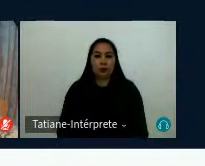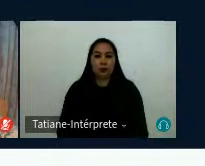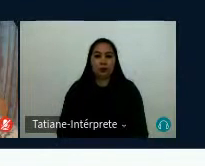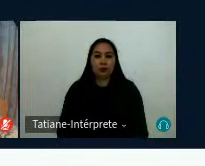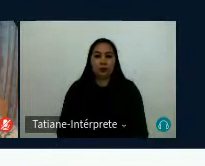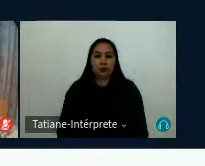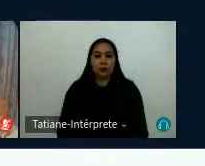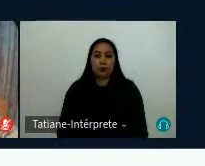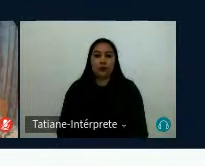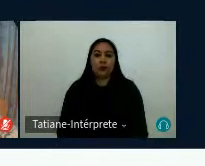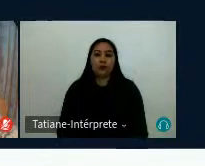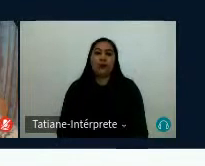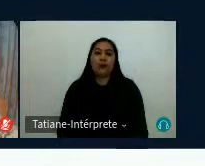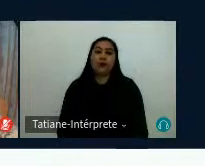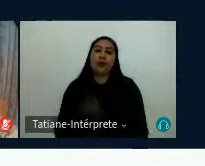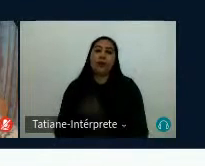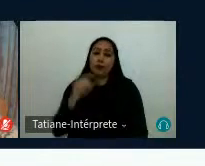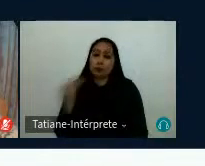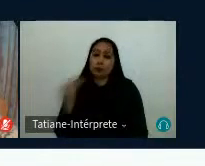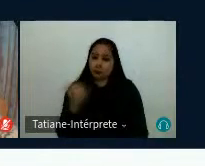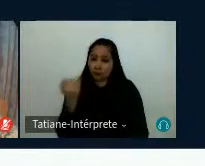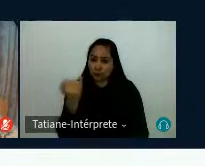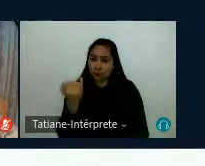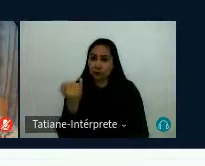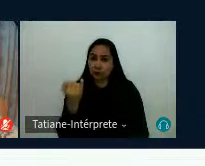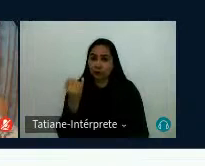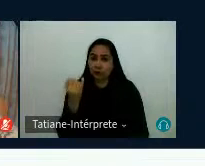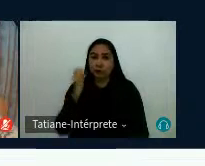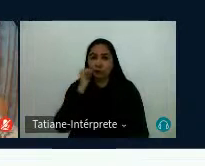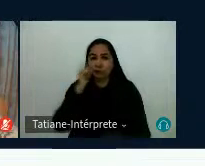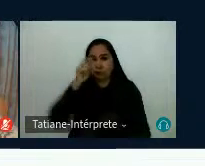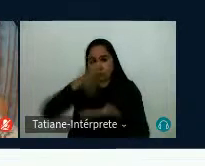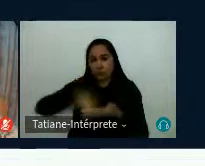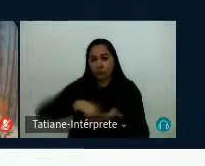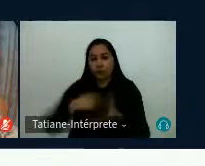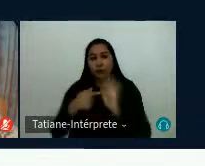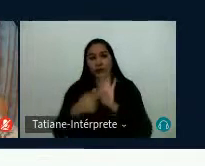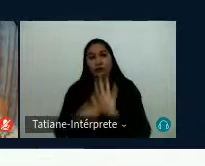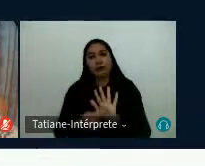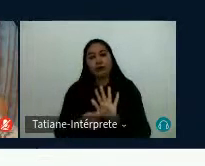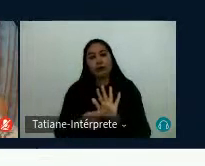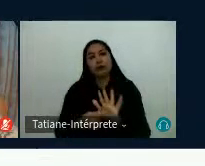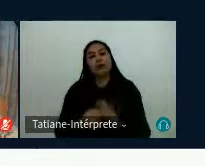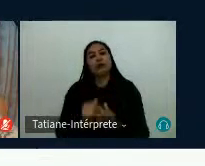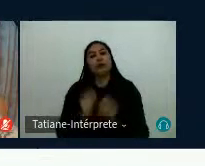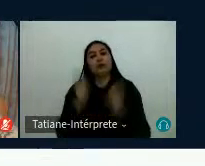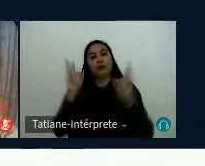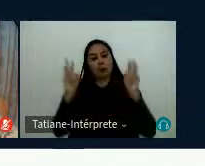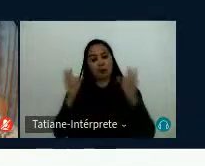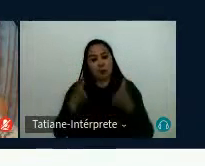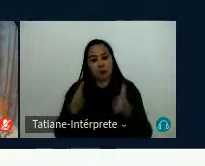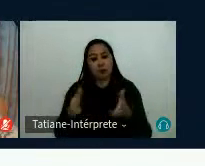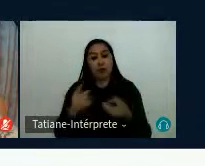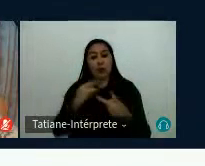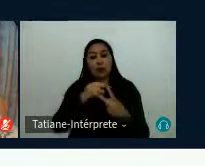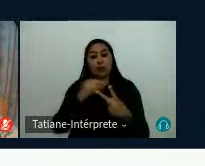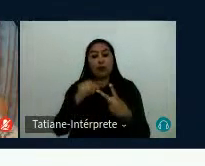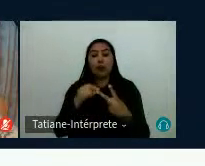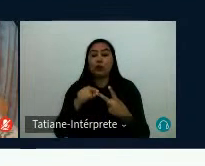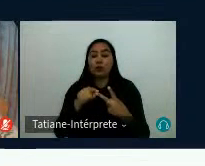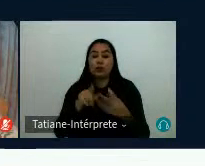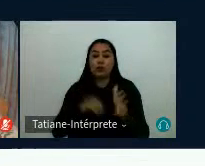Então, é importante, né, que ela traz, assim, dentro dessa abordagem, né, duas perguntas que